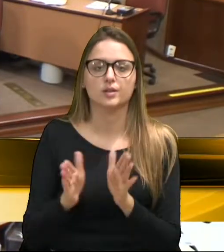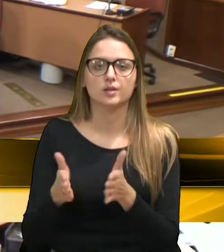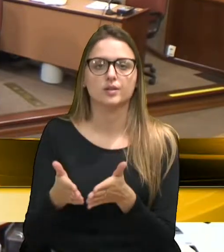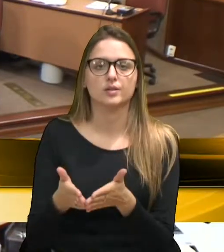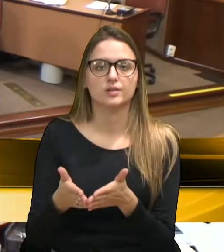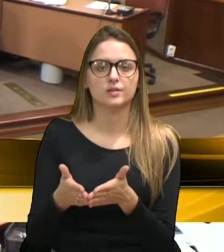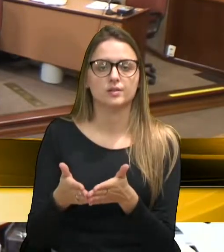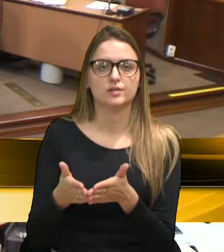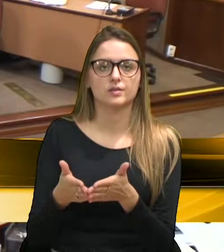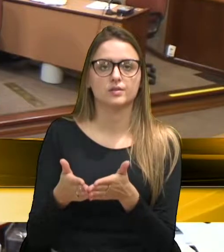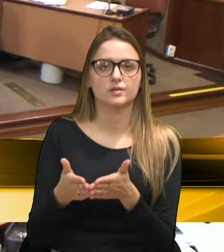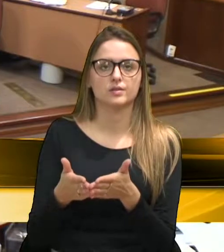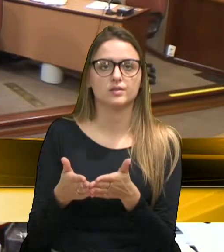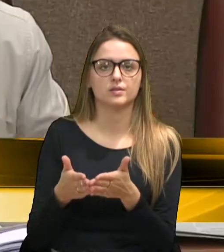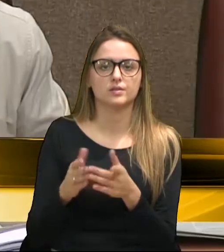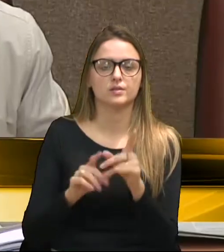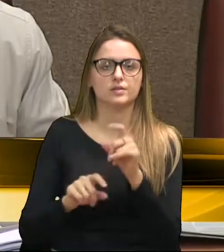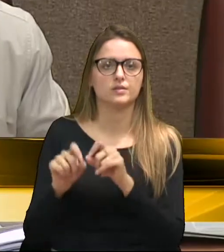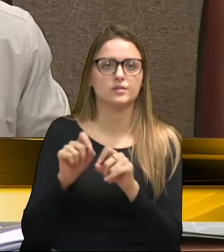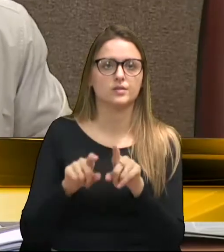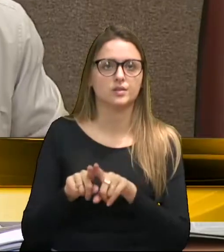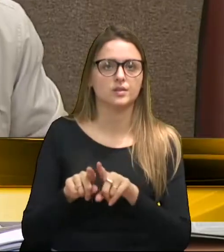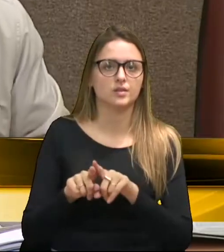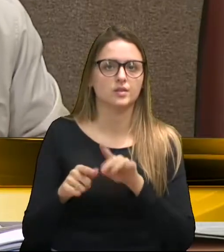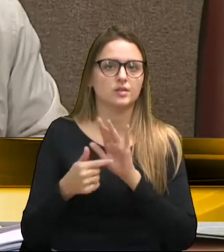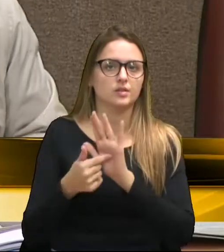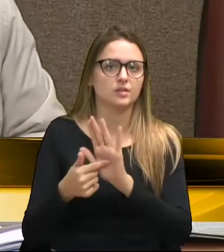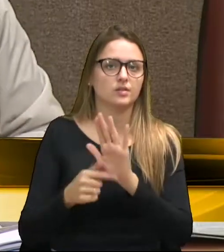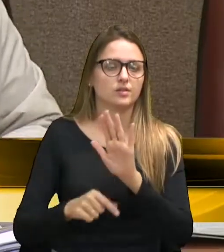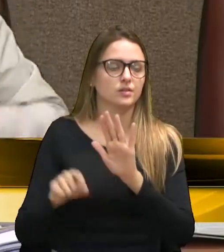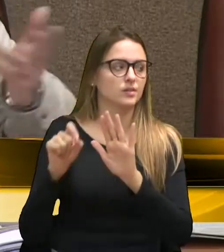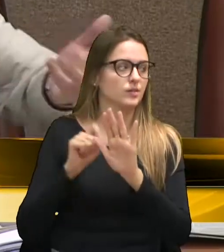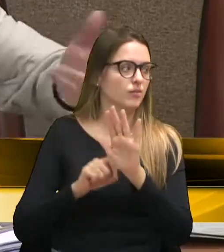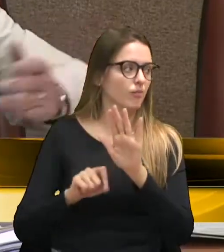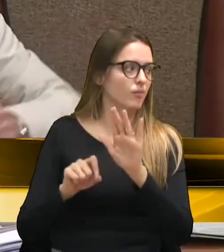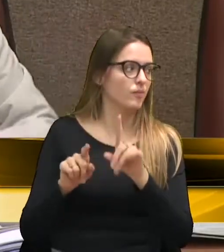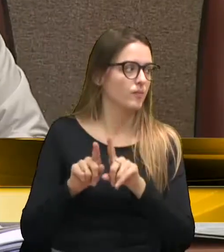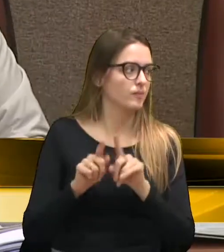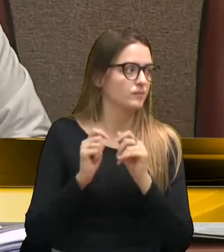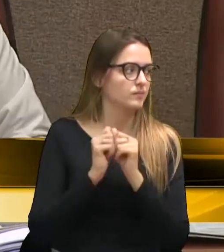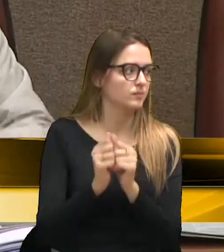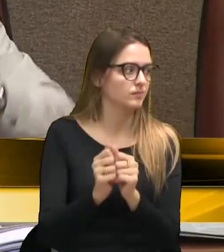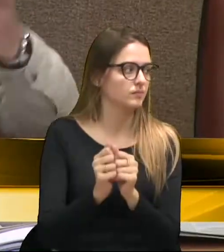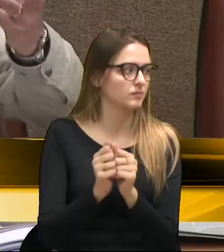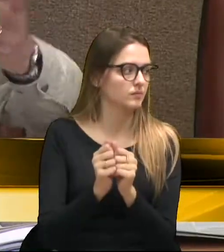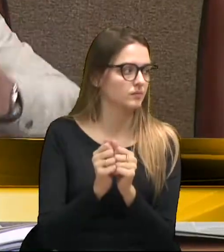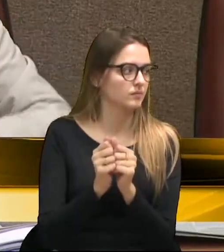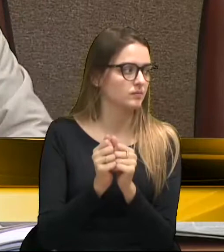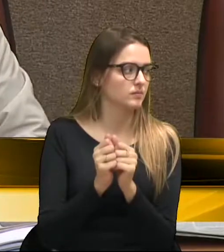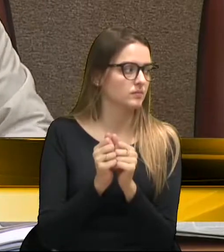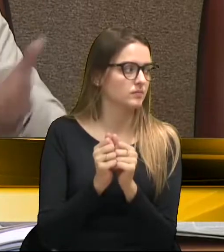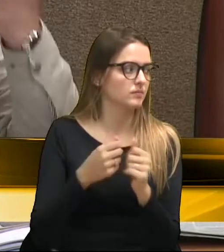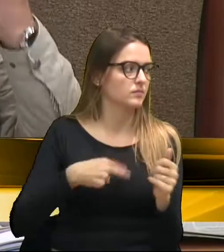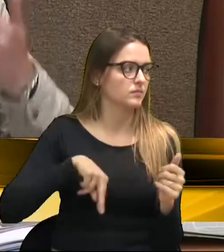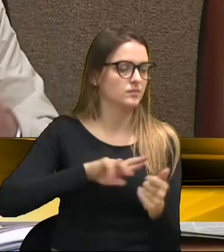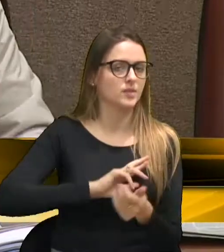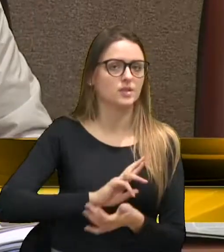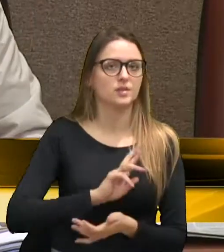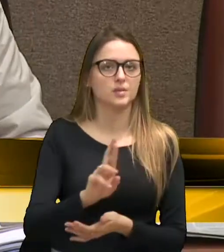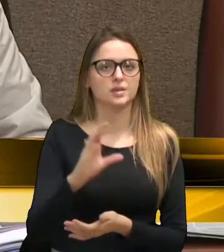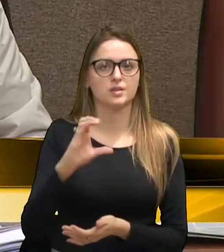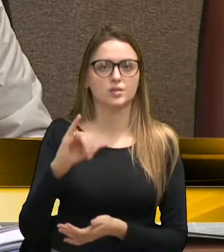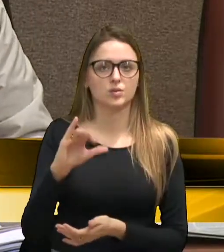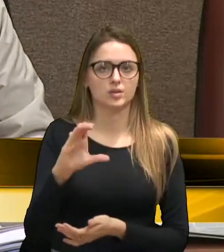até nós como professores de História, já fiz parte do COMPAC, representando a SIC em